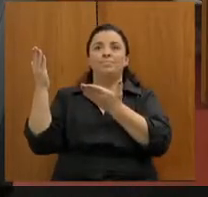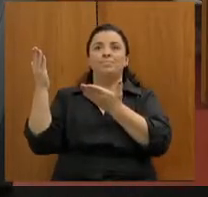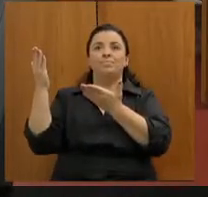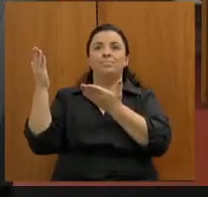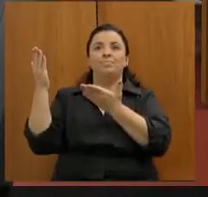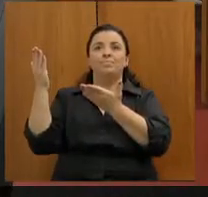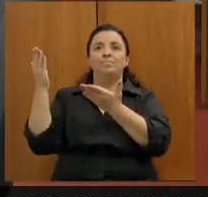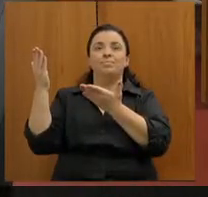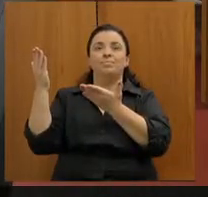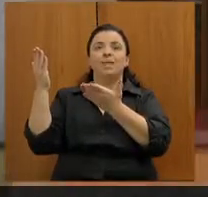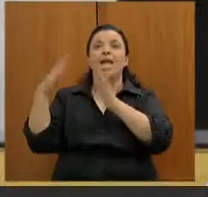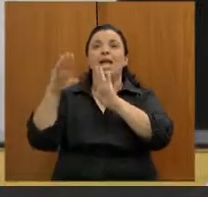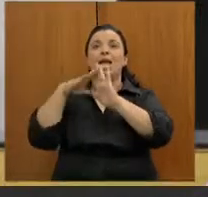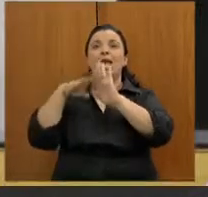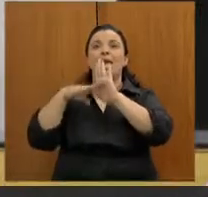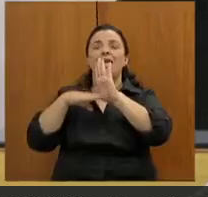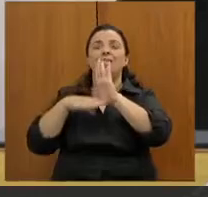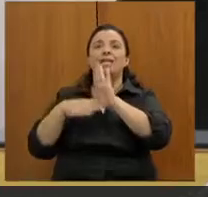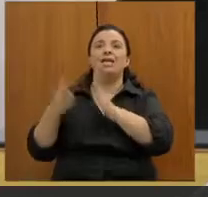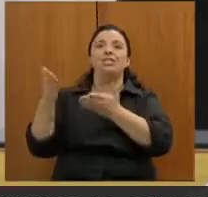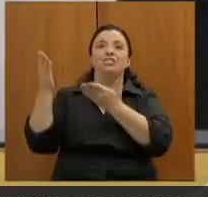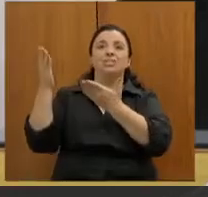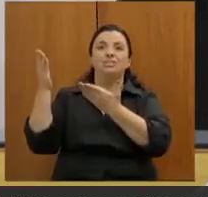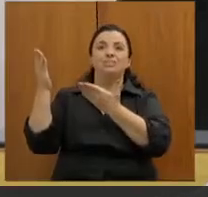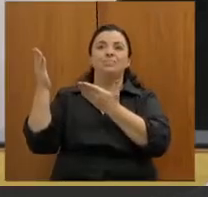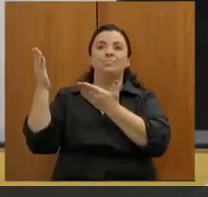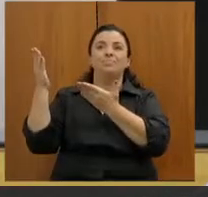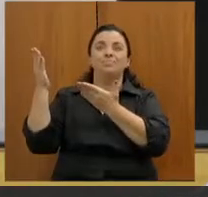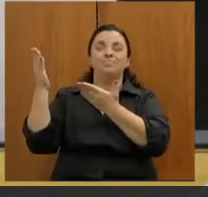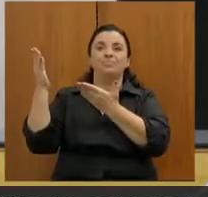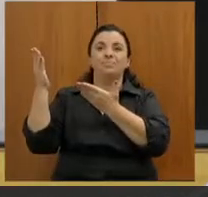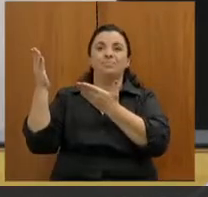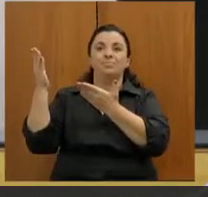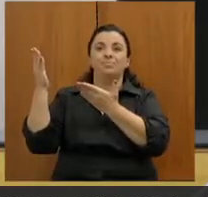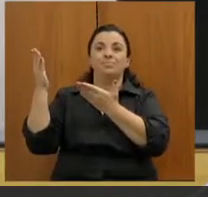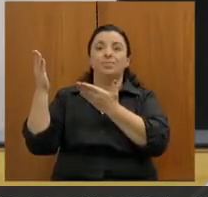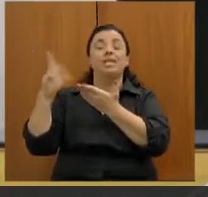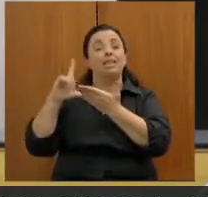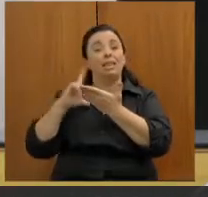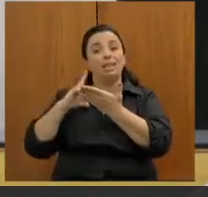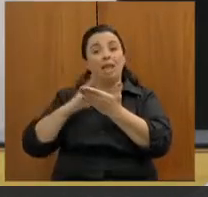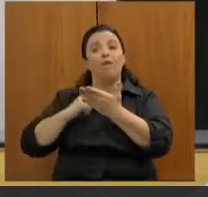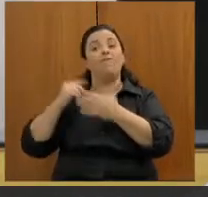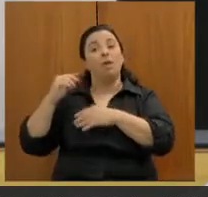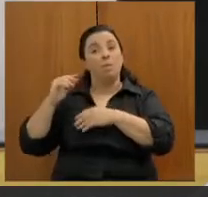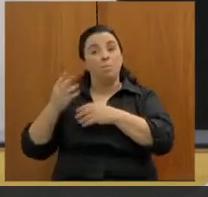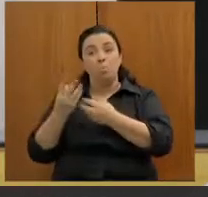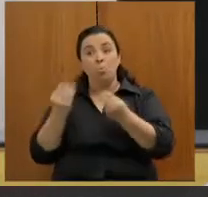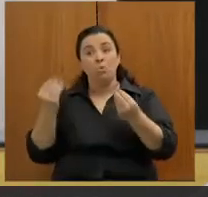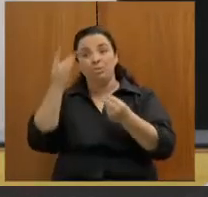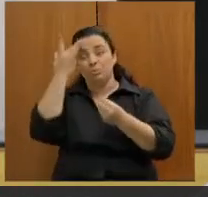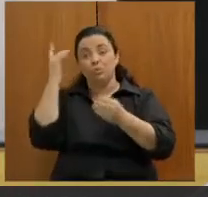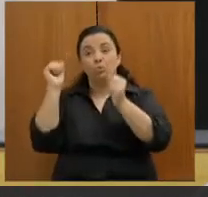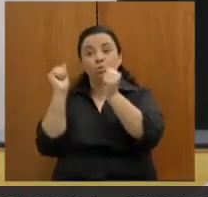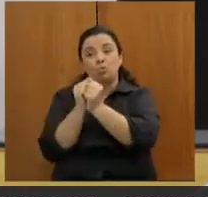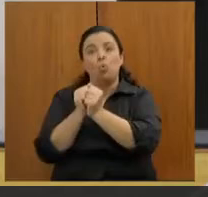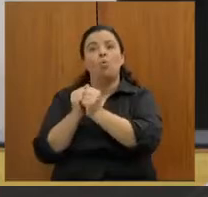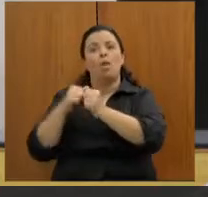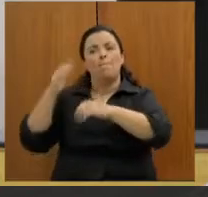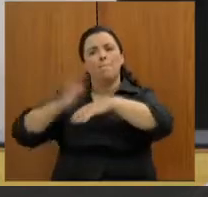cartilha e foi elaborada é a muitas mãos tivemos aqui a participação